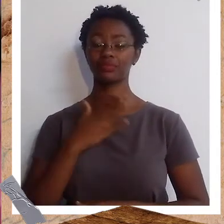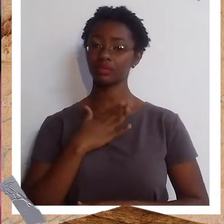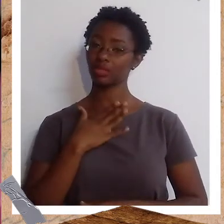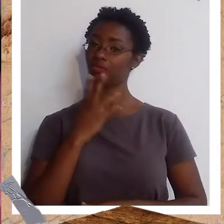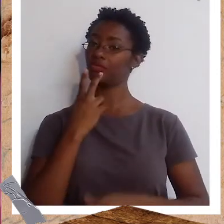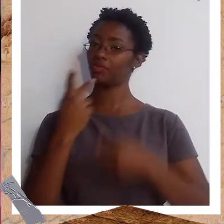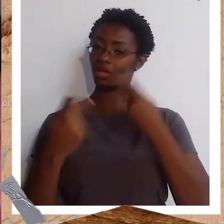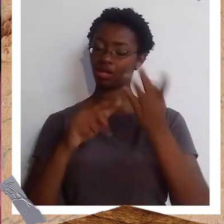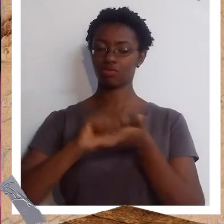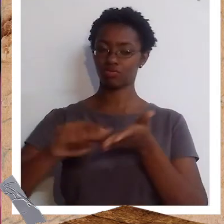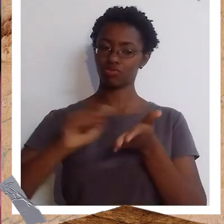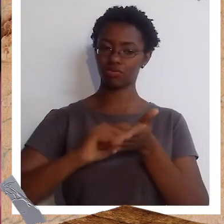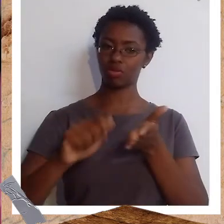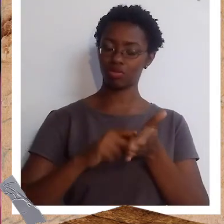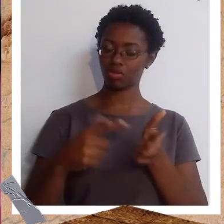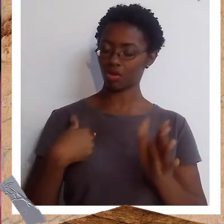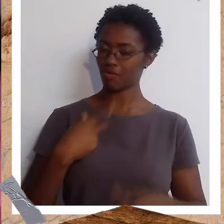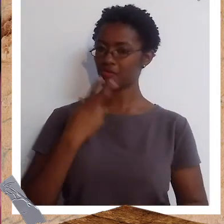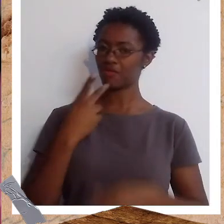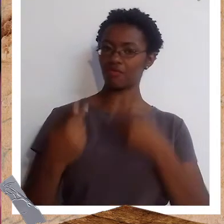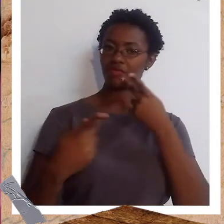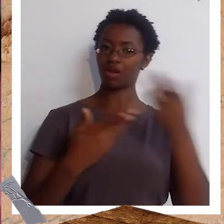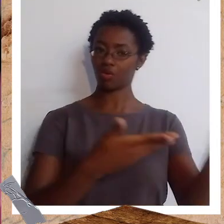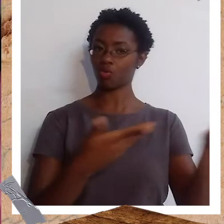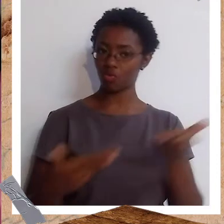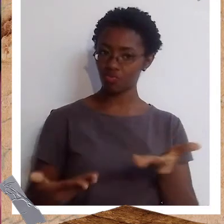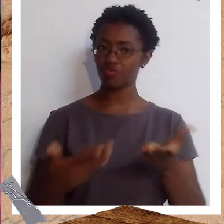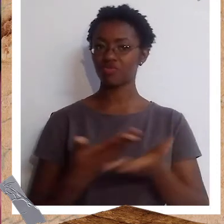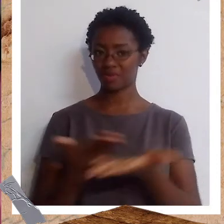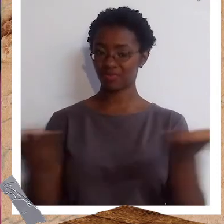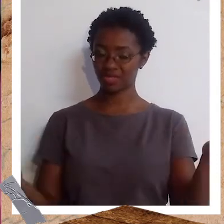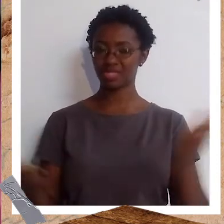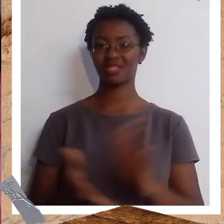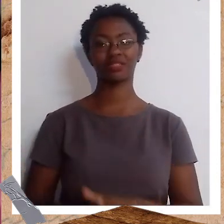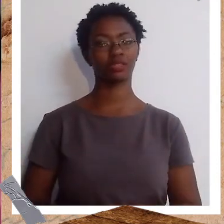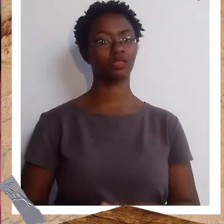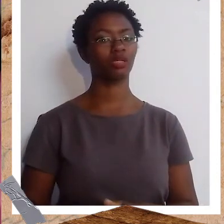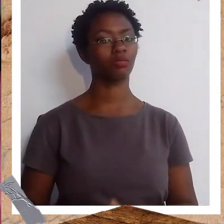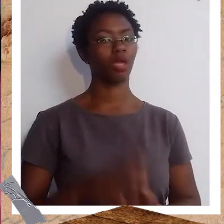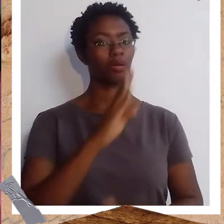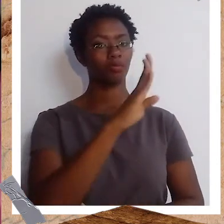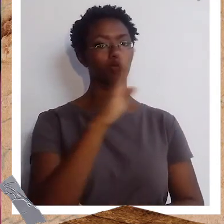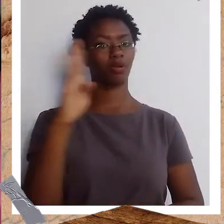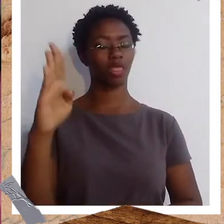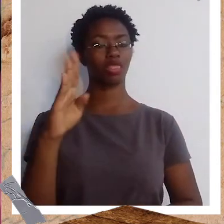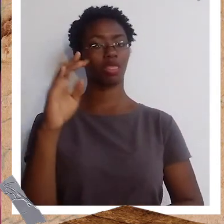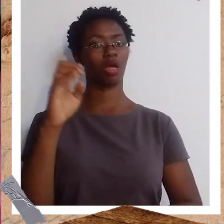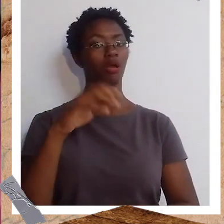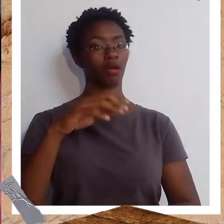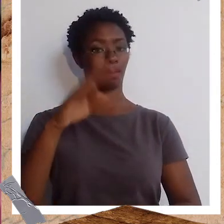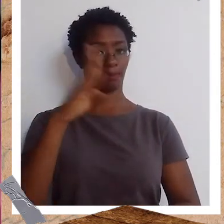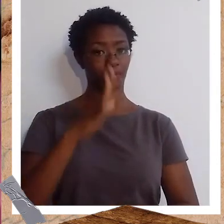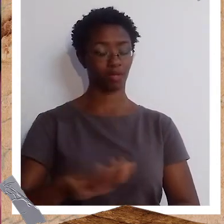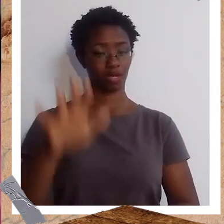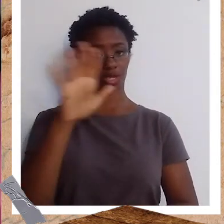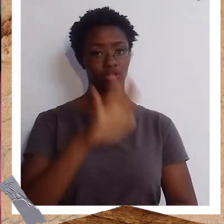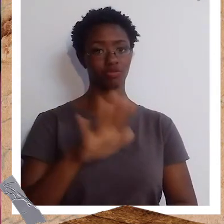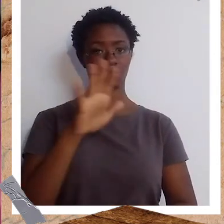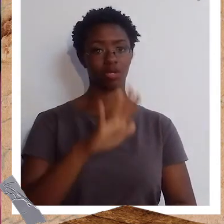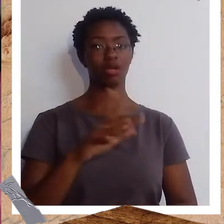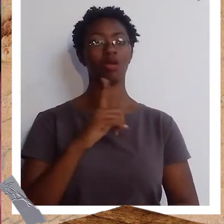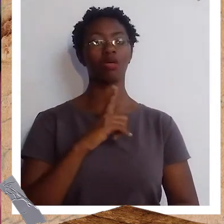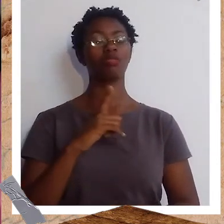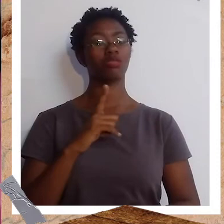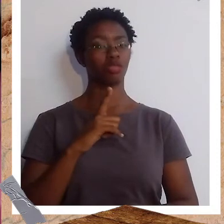dos manuscritos originais, eu vou deixar um convite. A Biblioteca Nacional, como a gente mencionou, está sob a